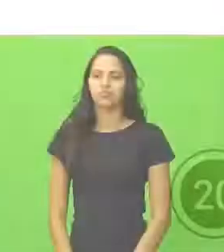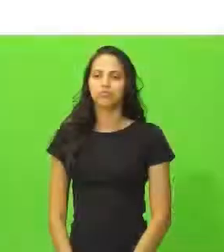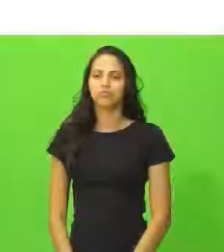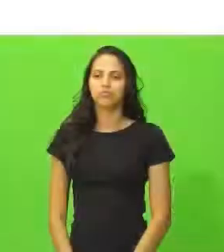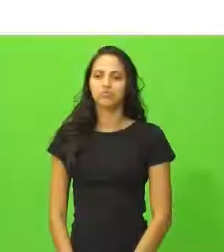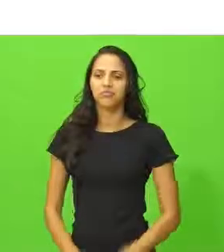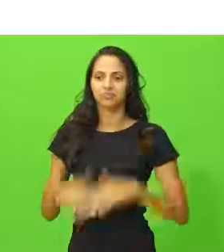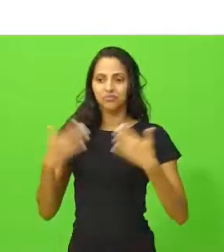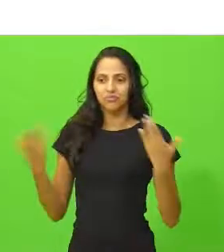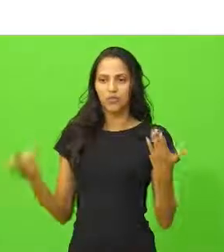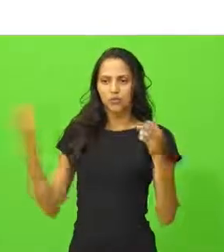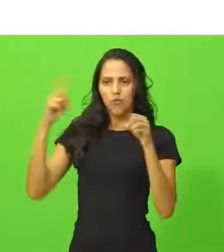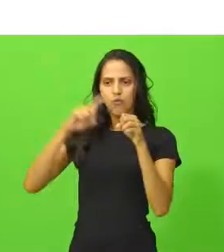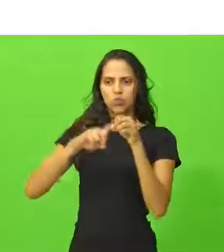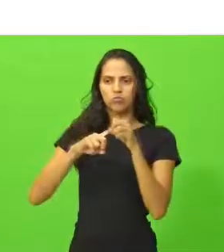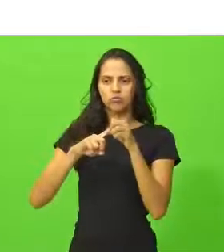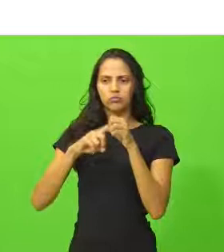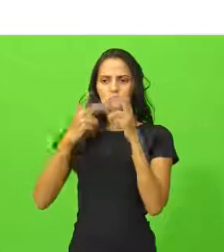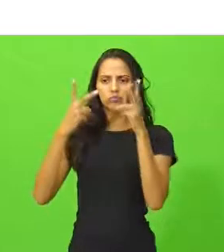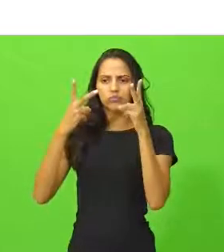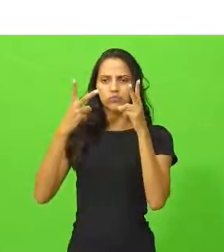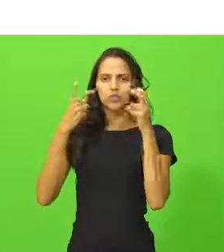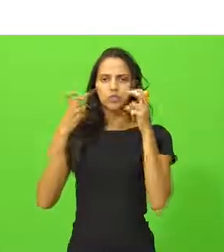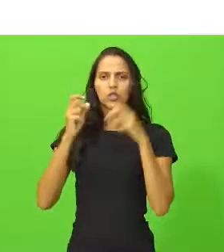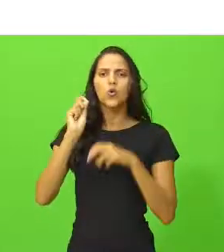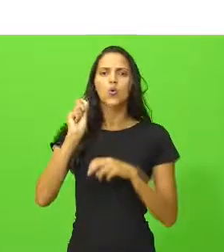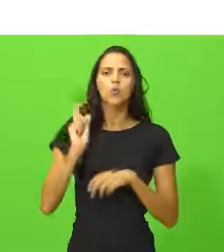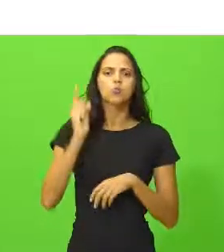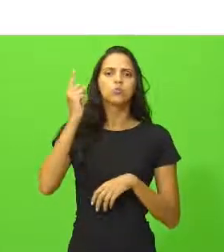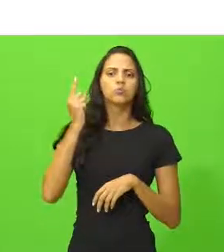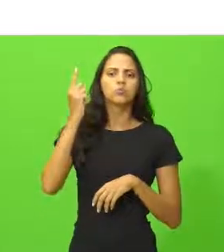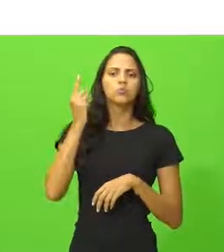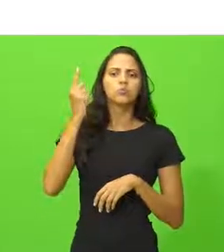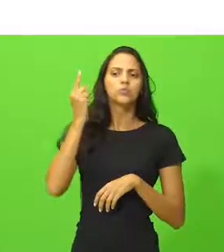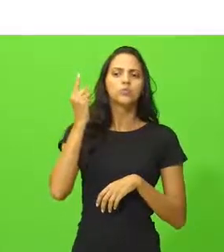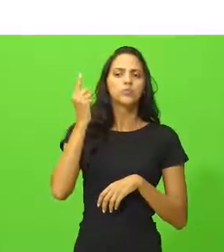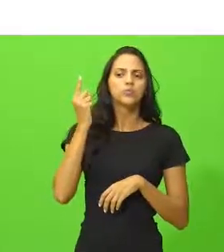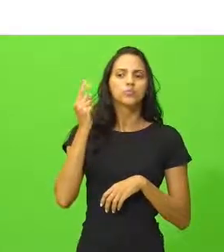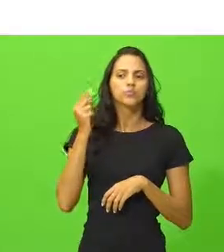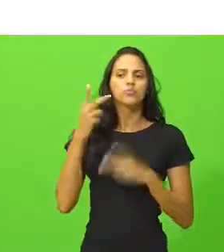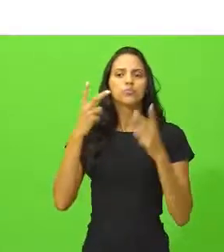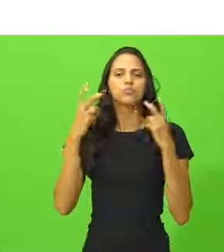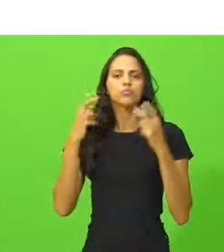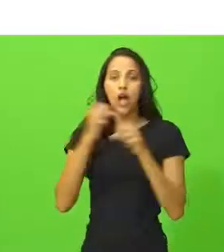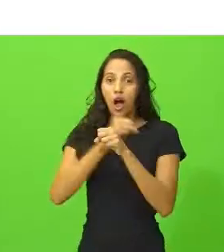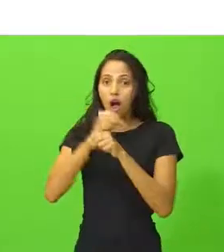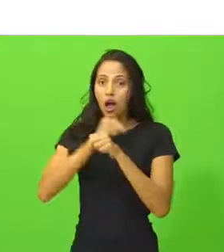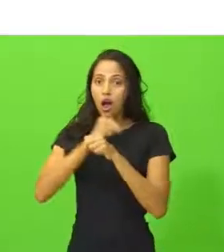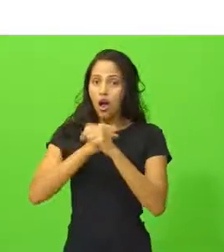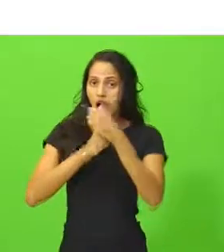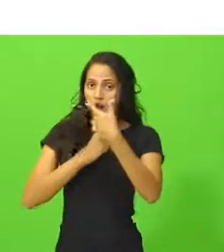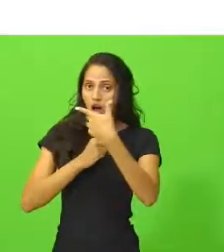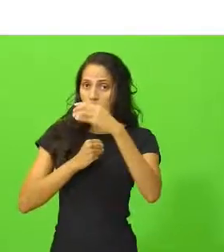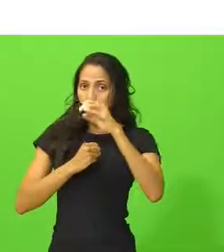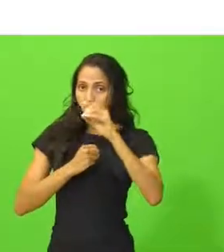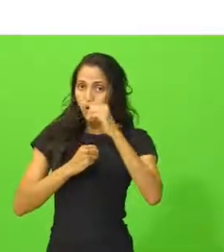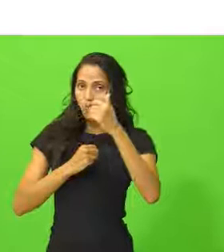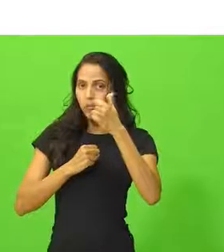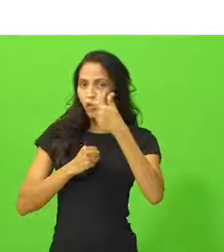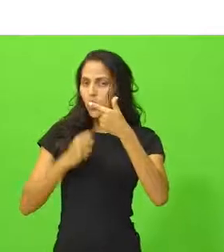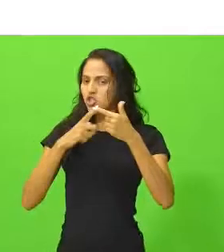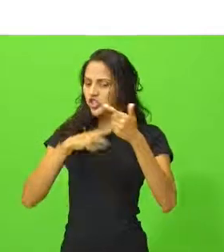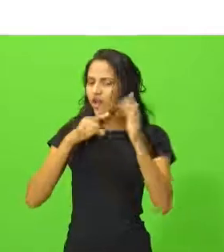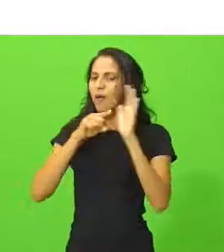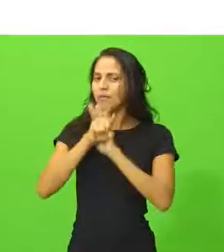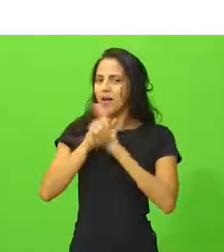Vamos lá, galera. Vamos analisar e interpretar as seguintes questões. Em 2012, caiu a